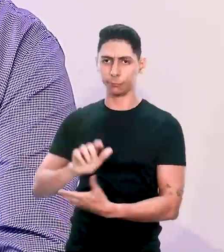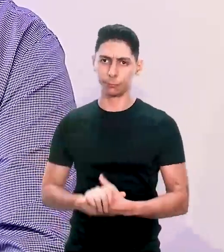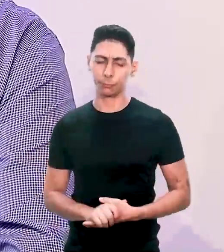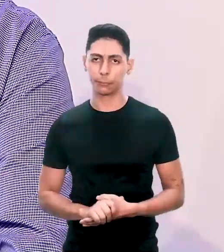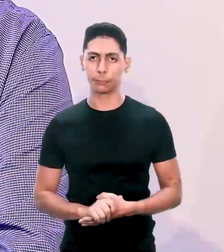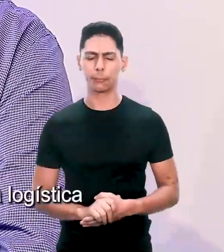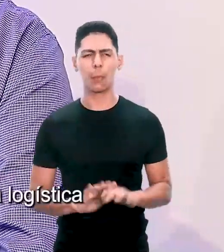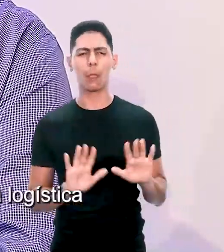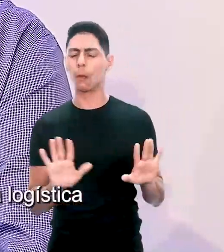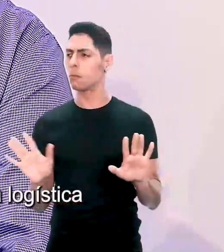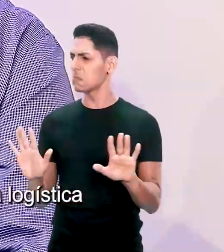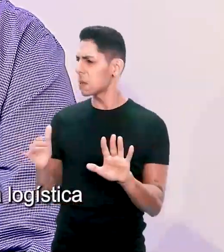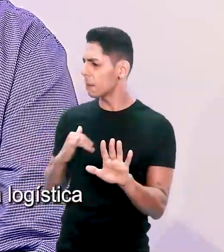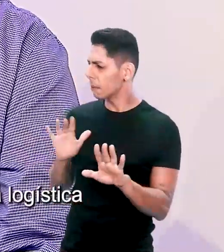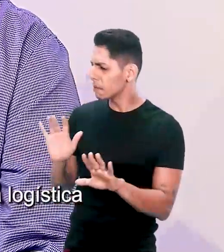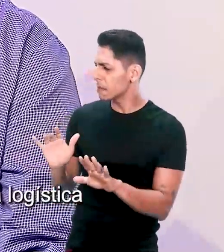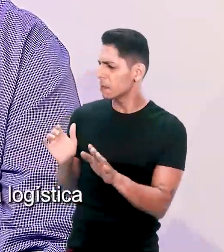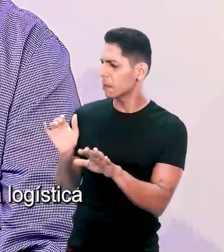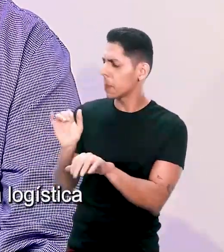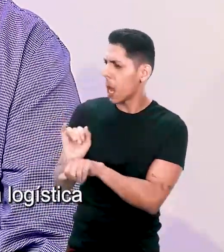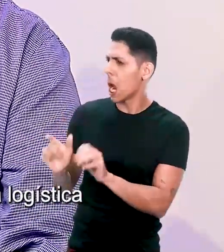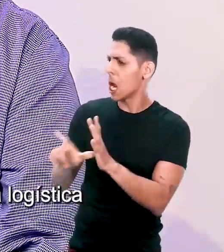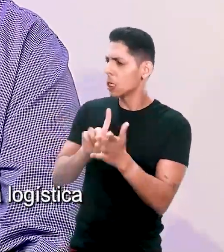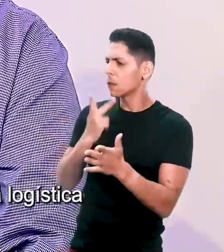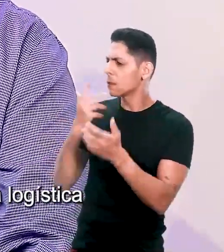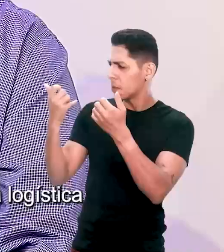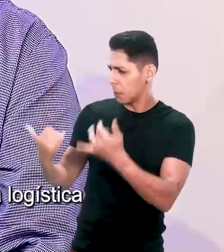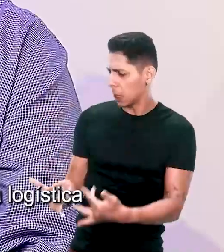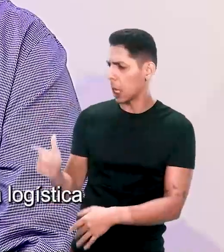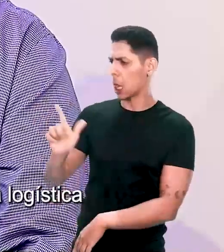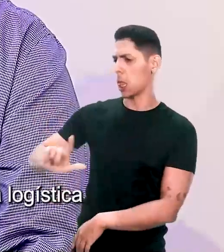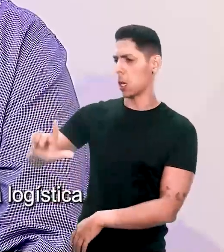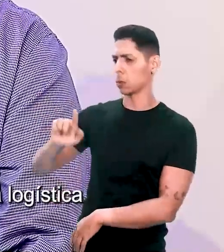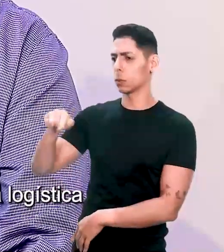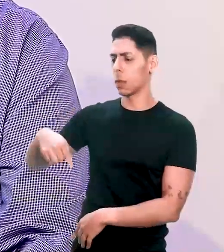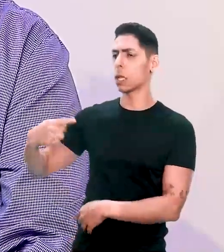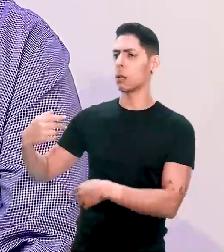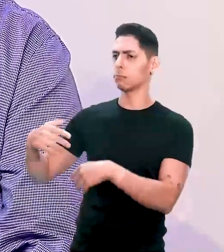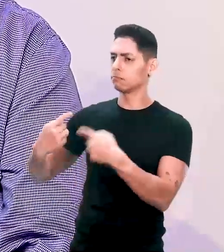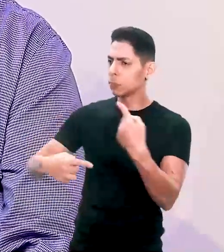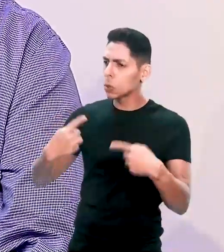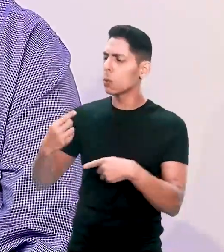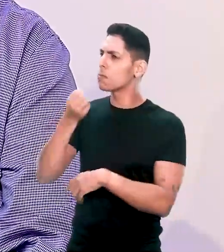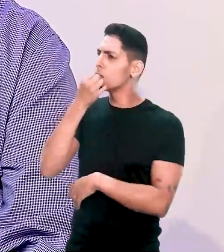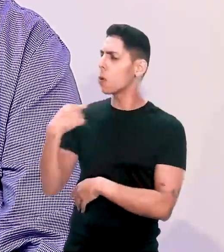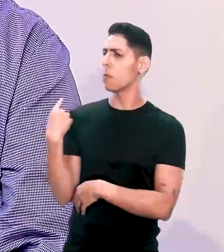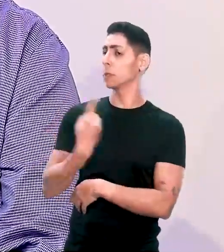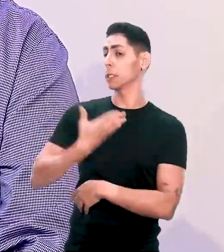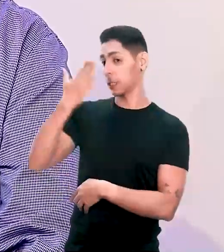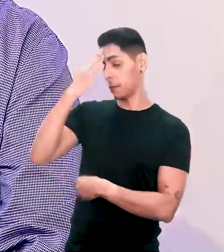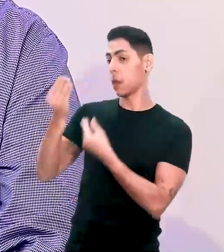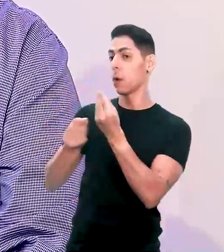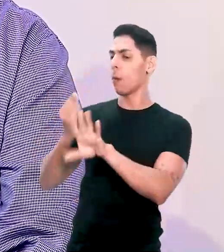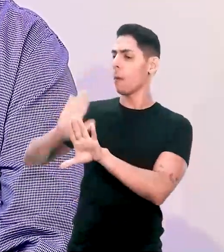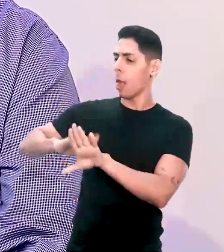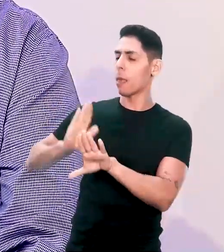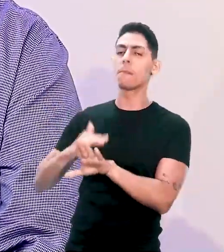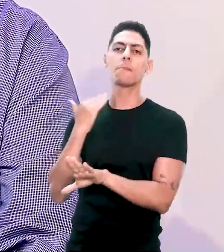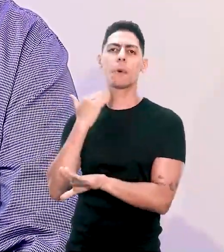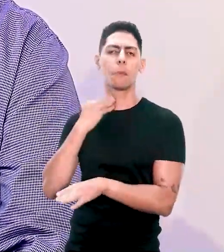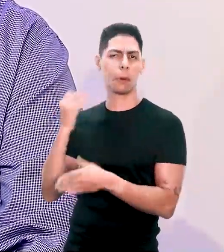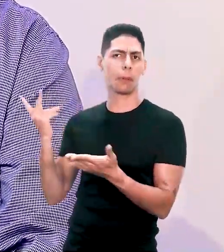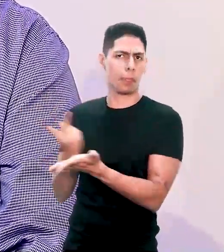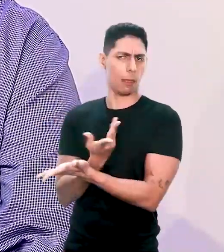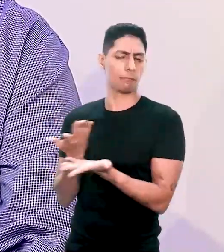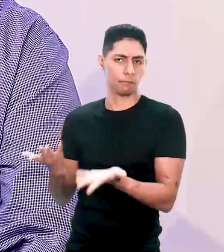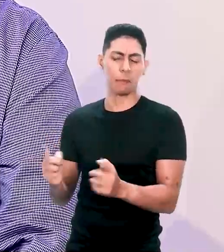Petri, mas antes que tu permaneça falando da logística, que essa conversa tá boa, até para a gente entender um pouco como é que funcionava o